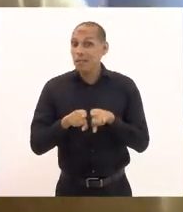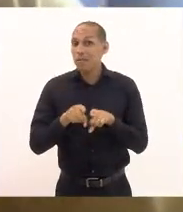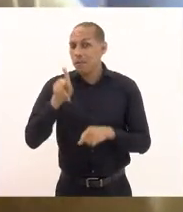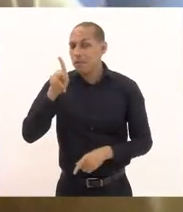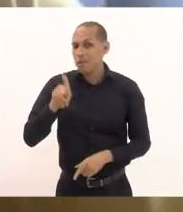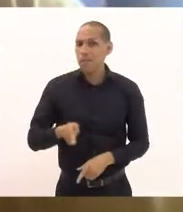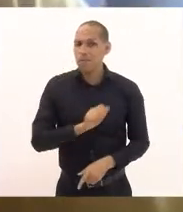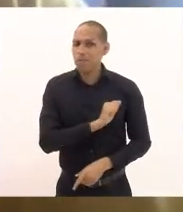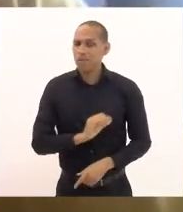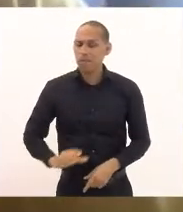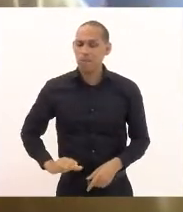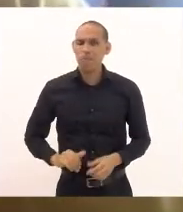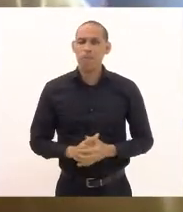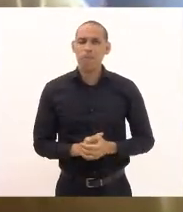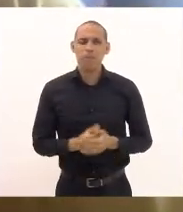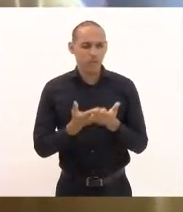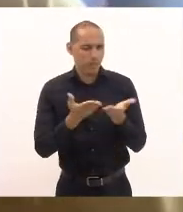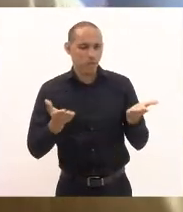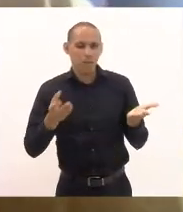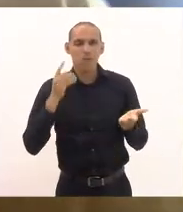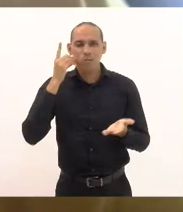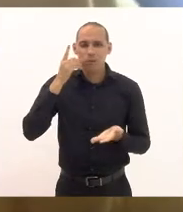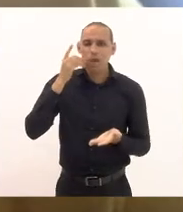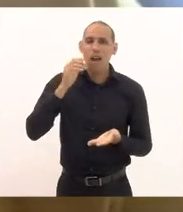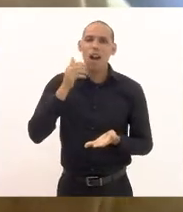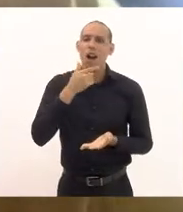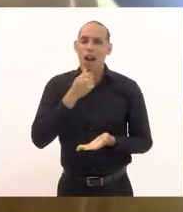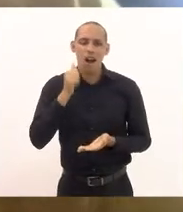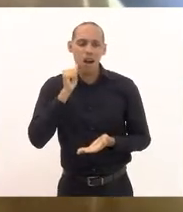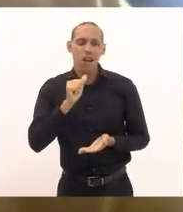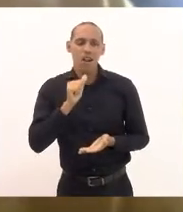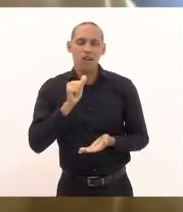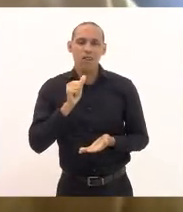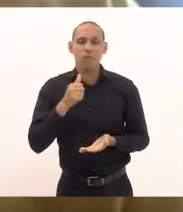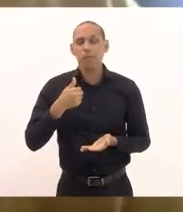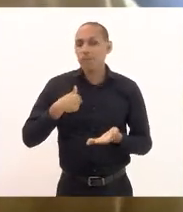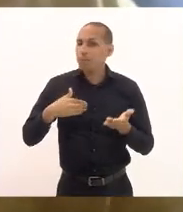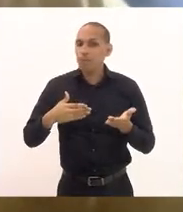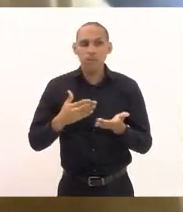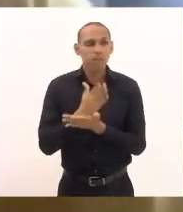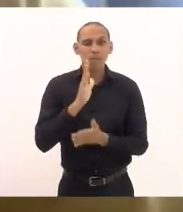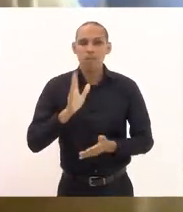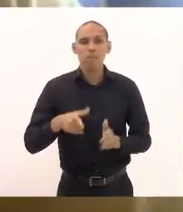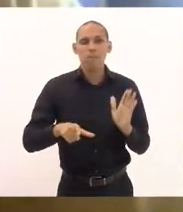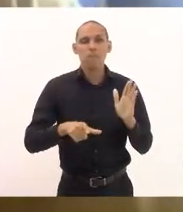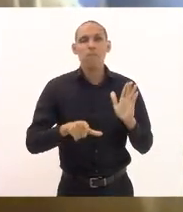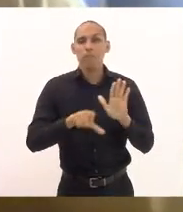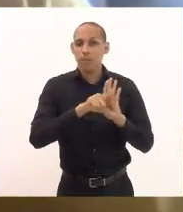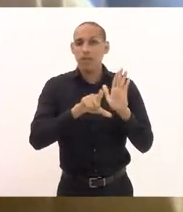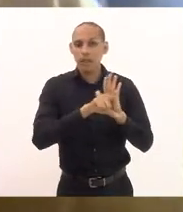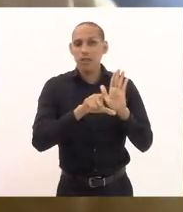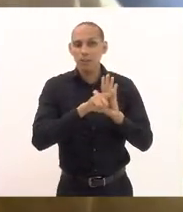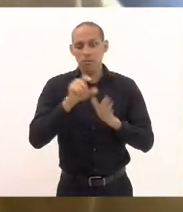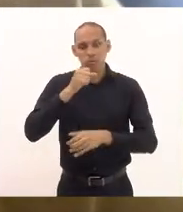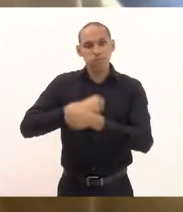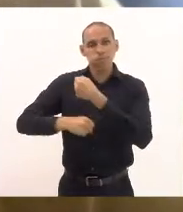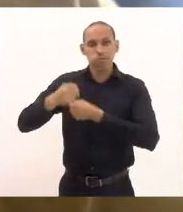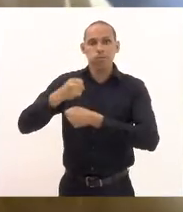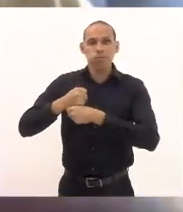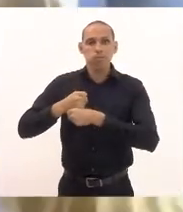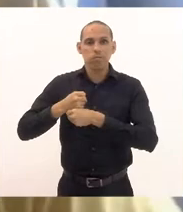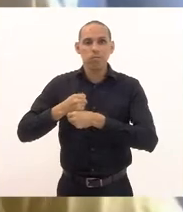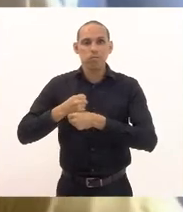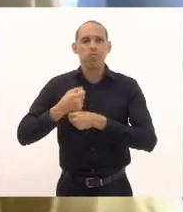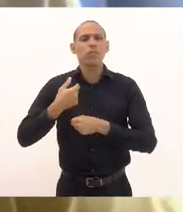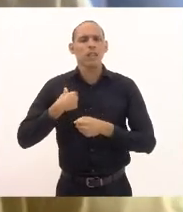André Siciliano e deputadas e deputados, eu já aprovei uma lei no ano passado, e vou fazer o